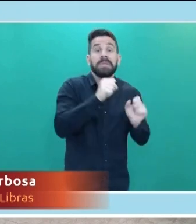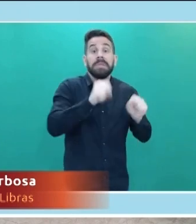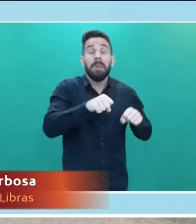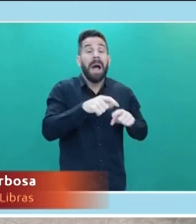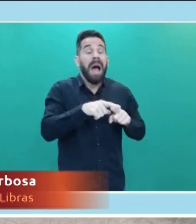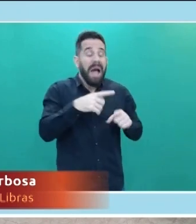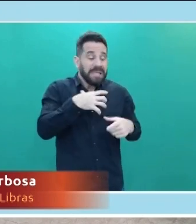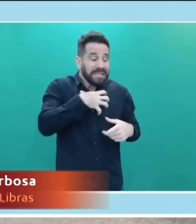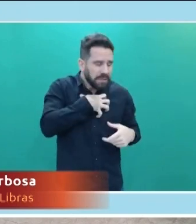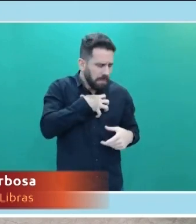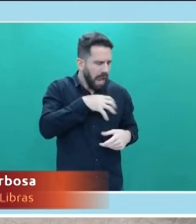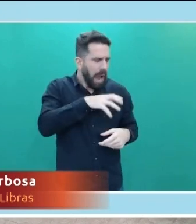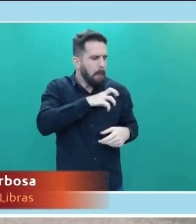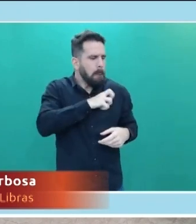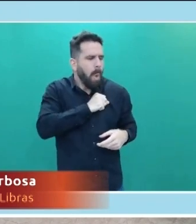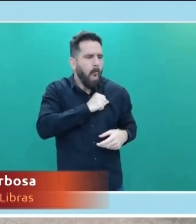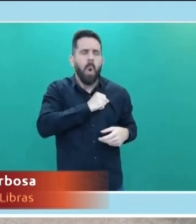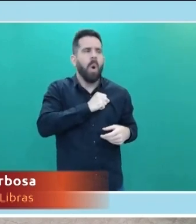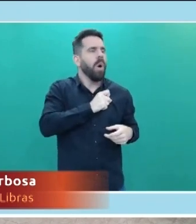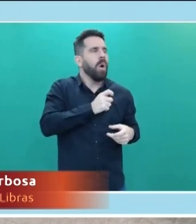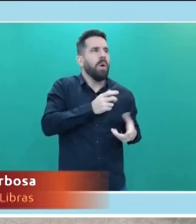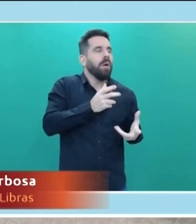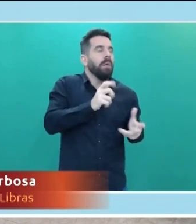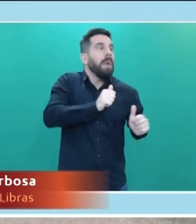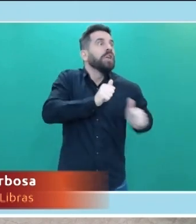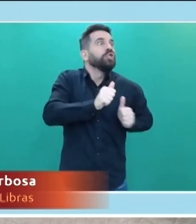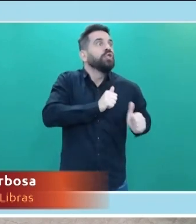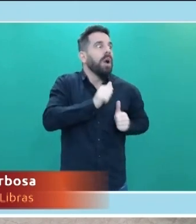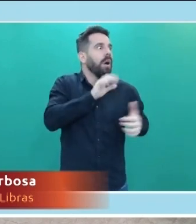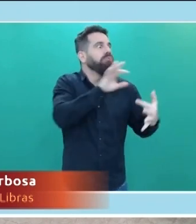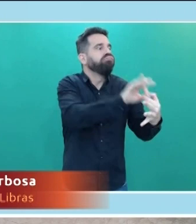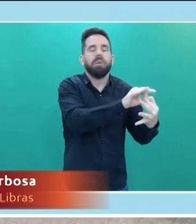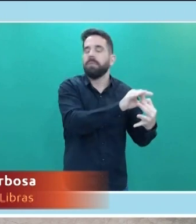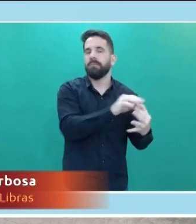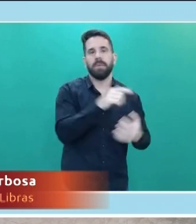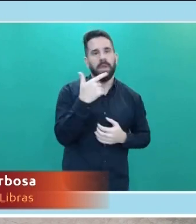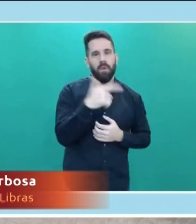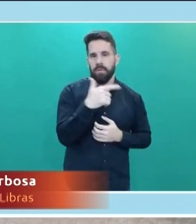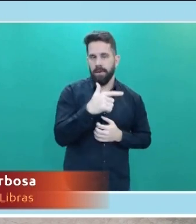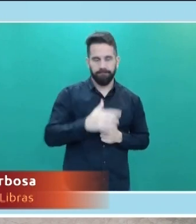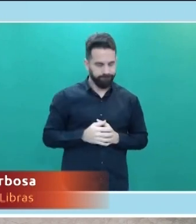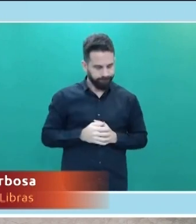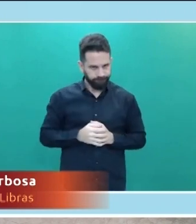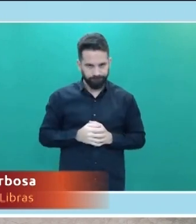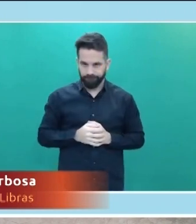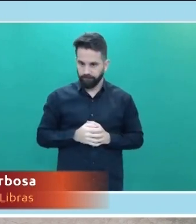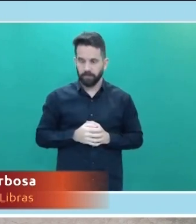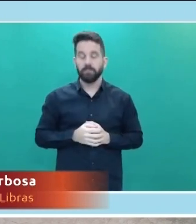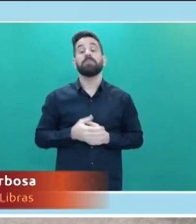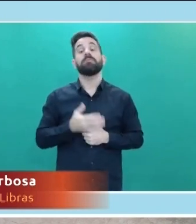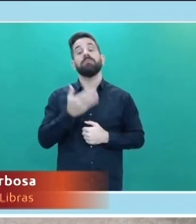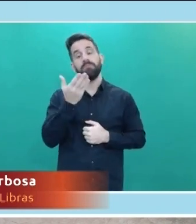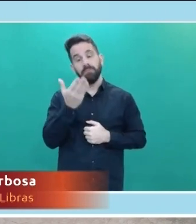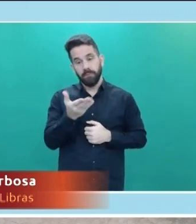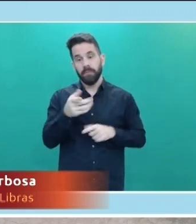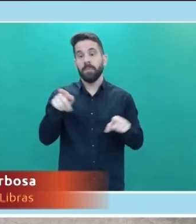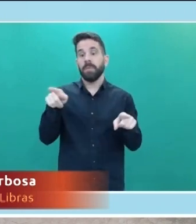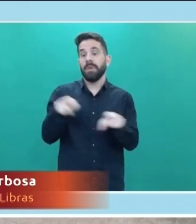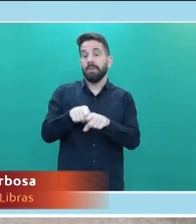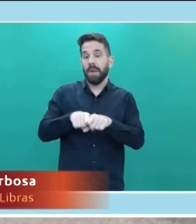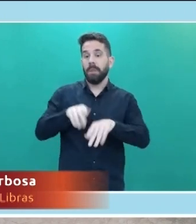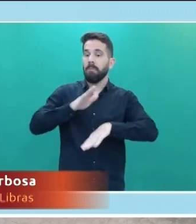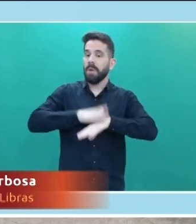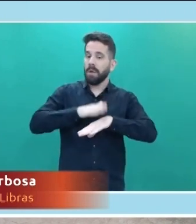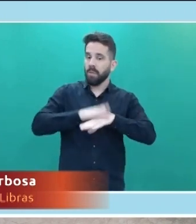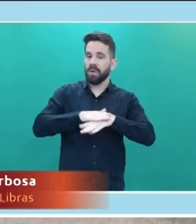né? Focam na própria vida, e alguns deles utilizam muito o gancho do aperfeiçoamento pessoal,